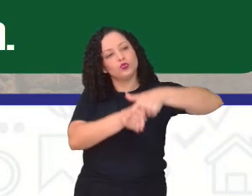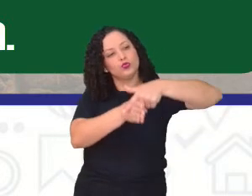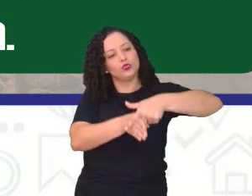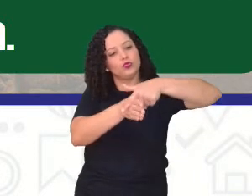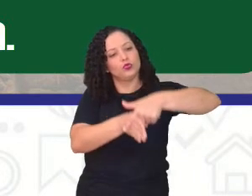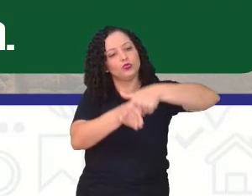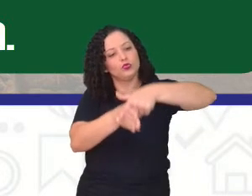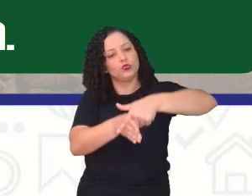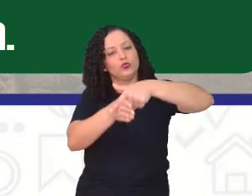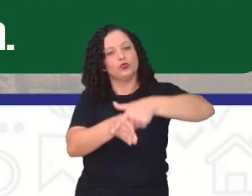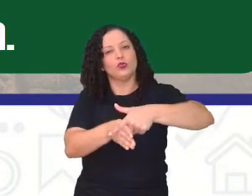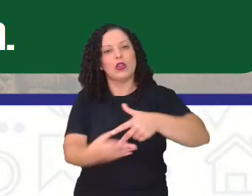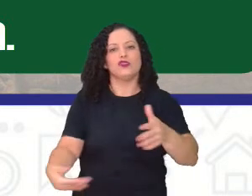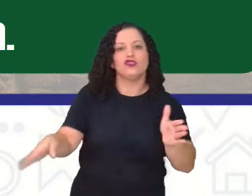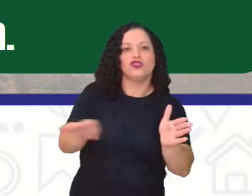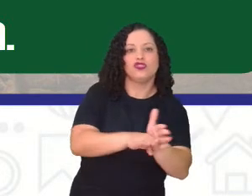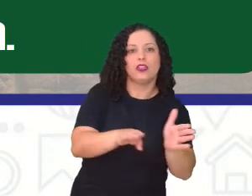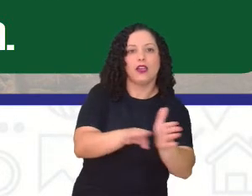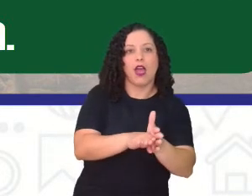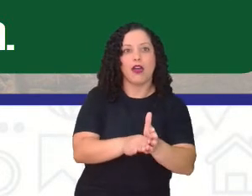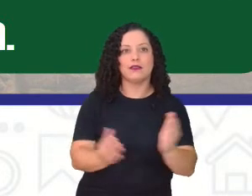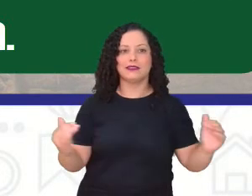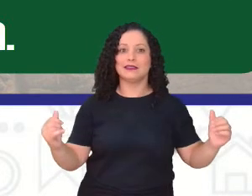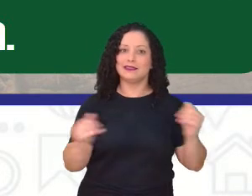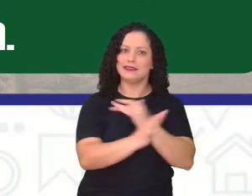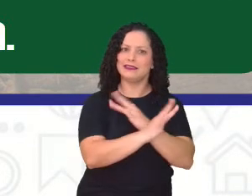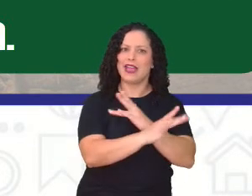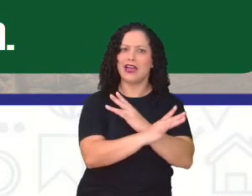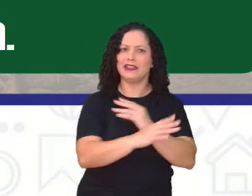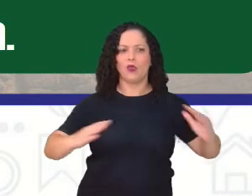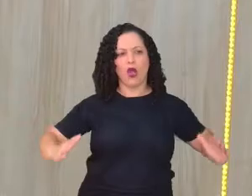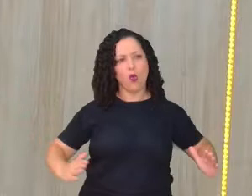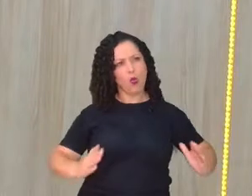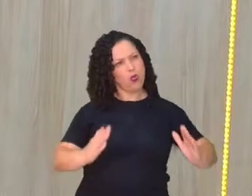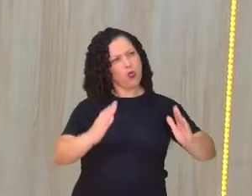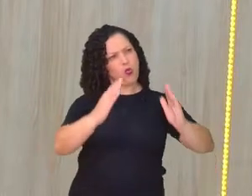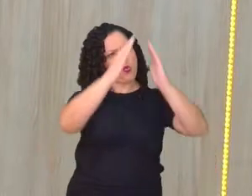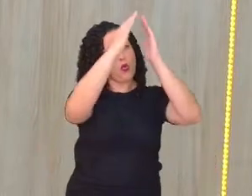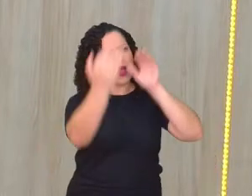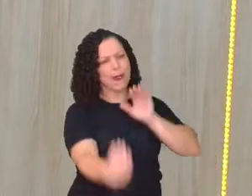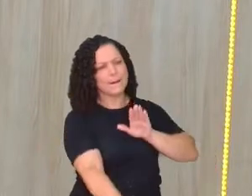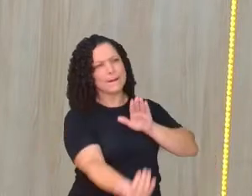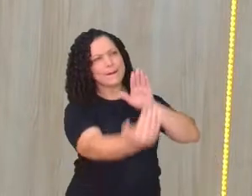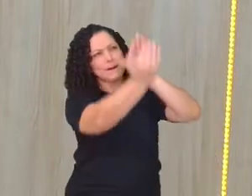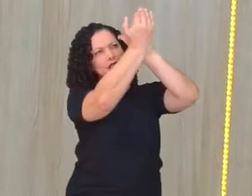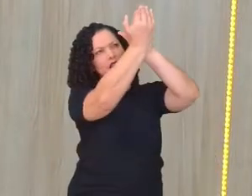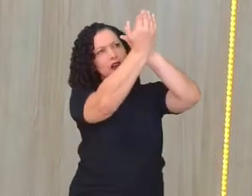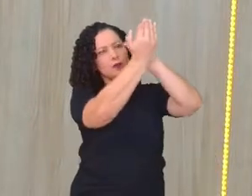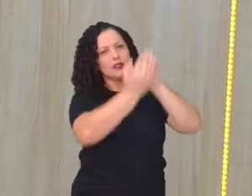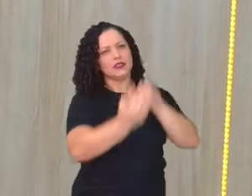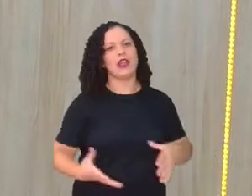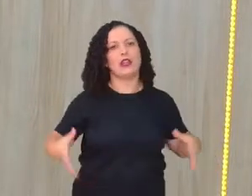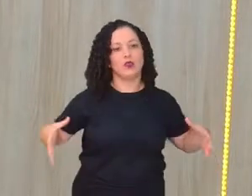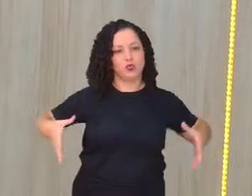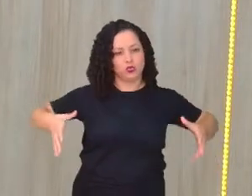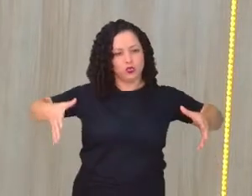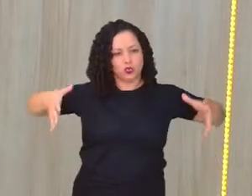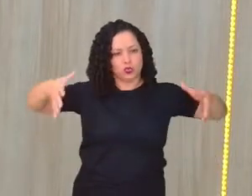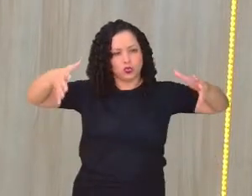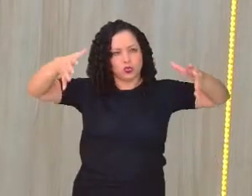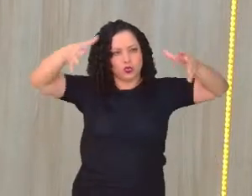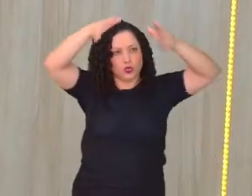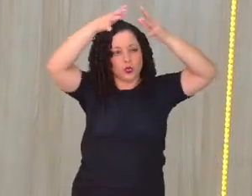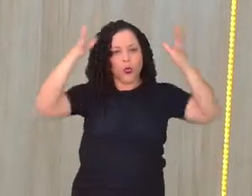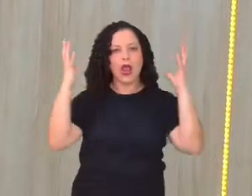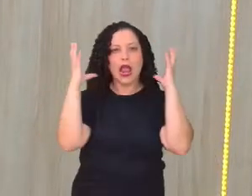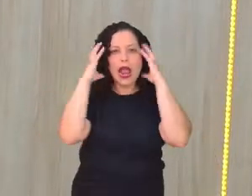vai chegando na cidade e está lá uma pirâmide de cabeça, ó. Do jeito que você chegou, você voltava, né? Porque tu é doido entrar